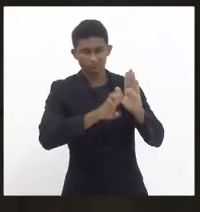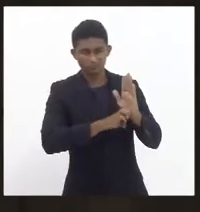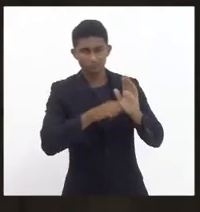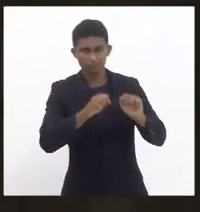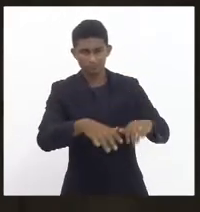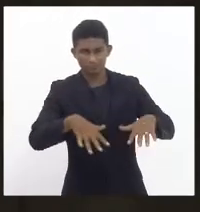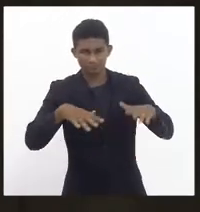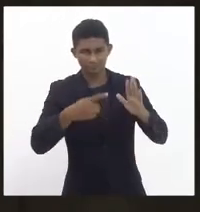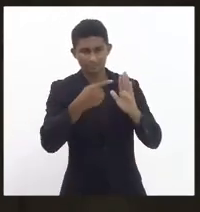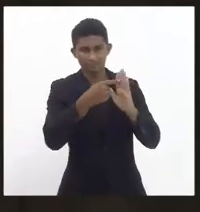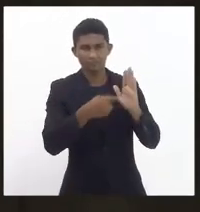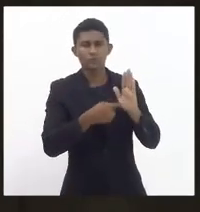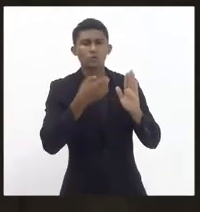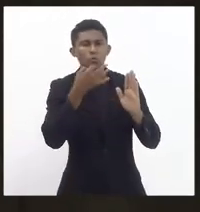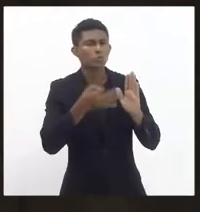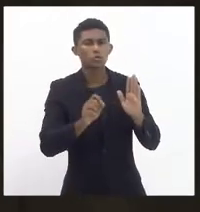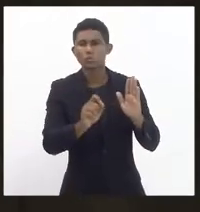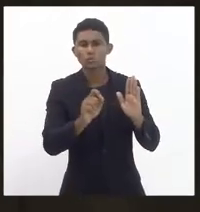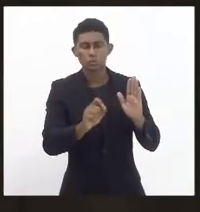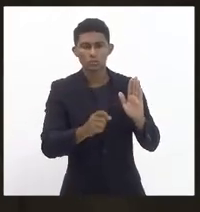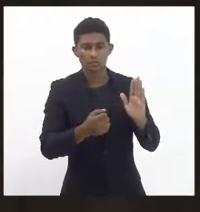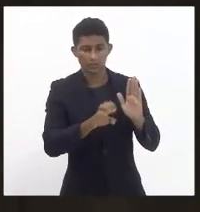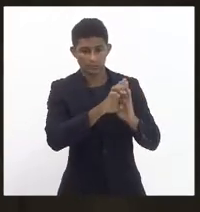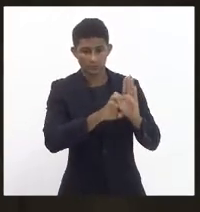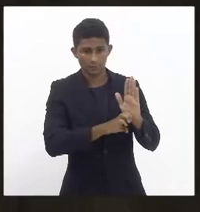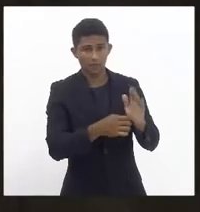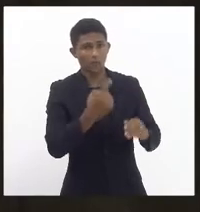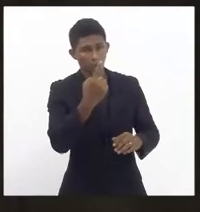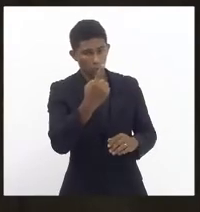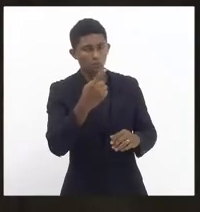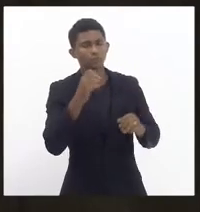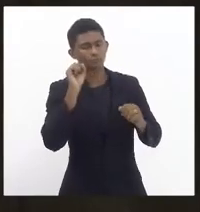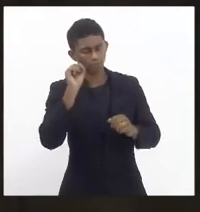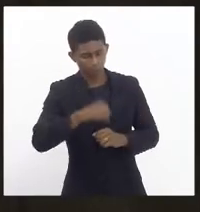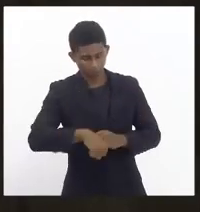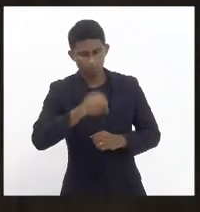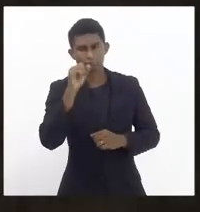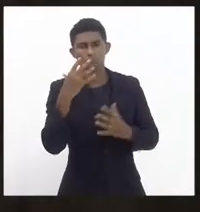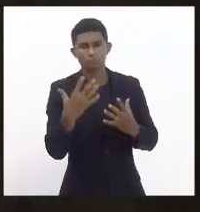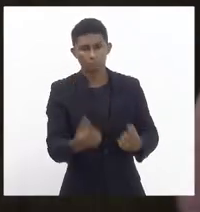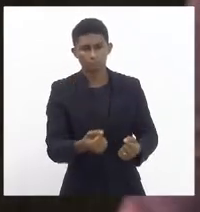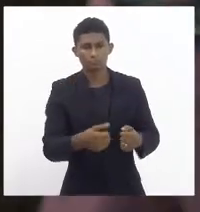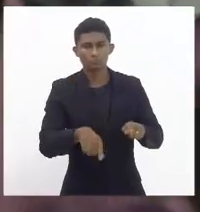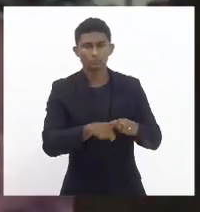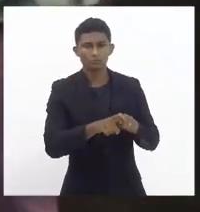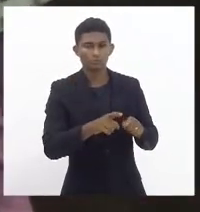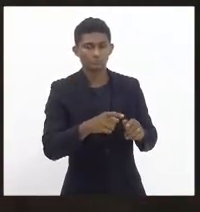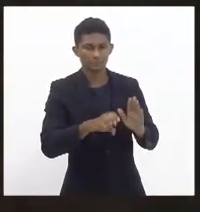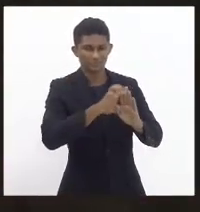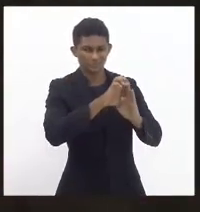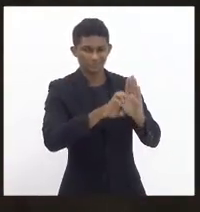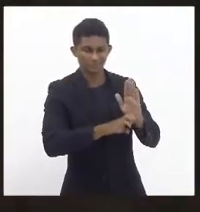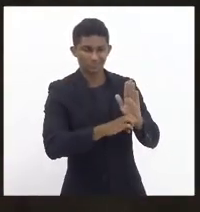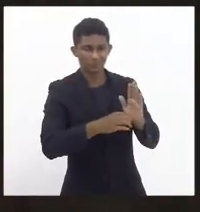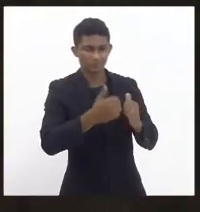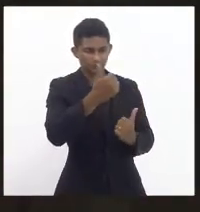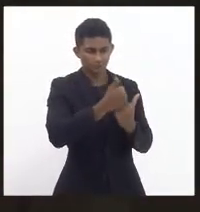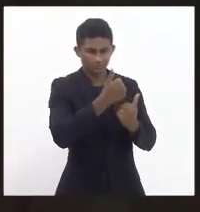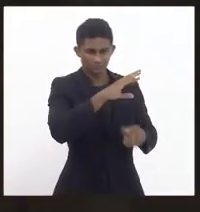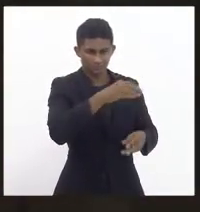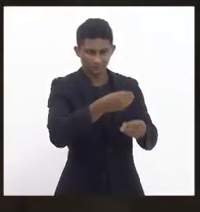Plenário é favorável à emenda um favorável com subemenda agrotiva ti vá